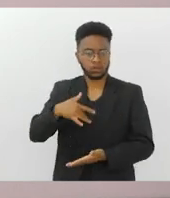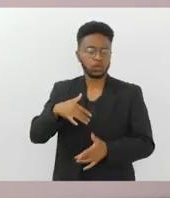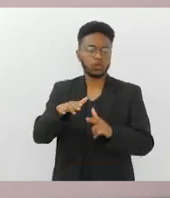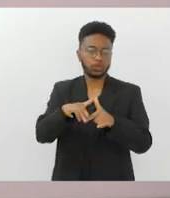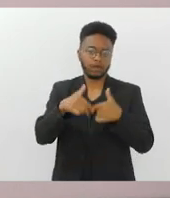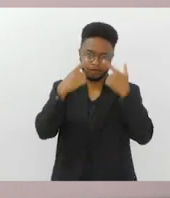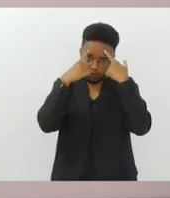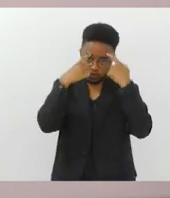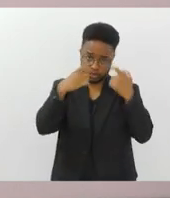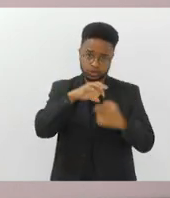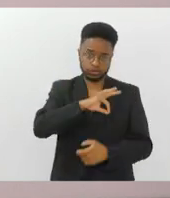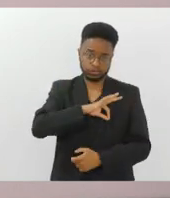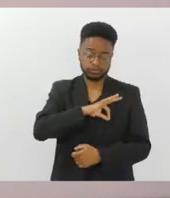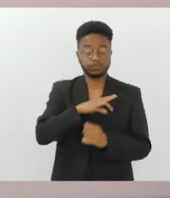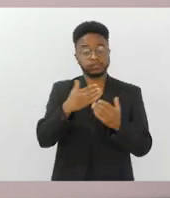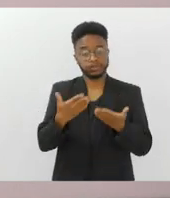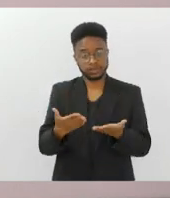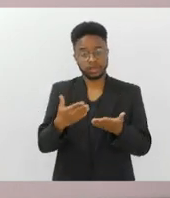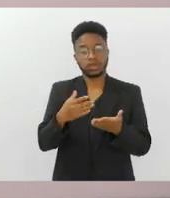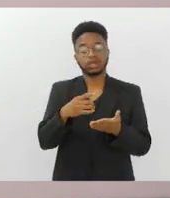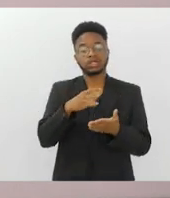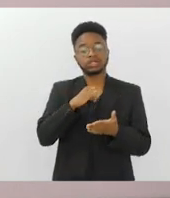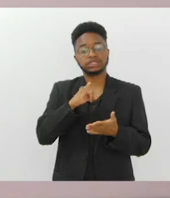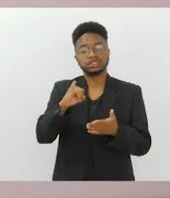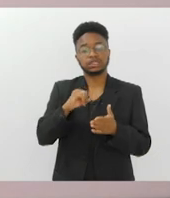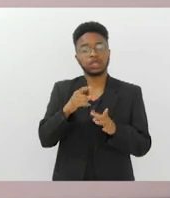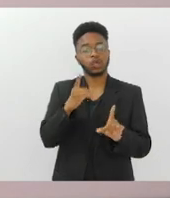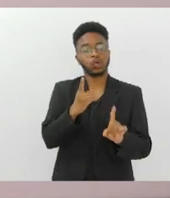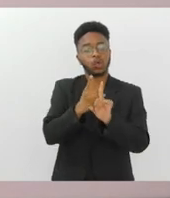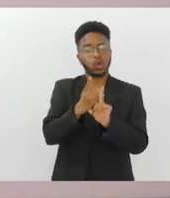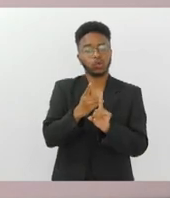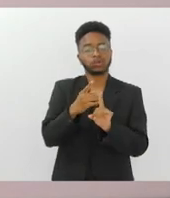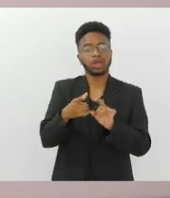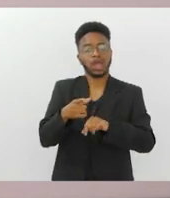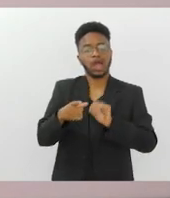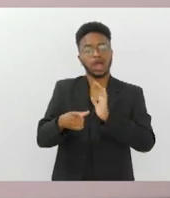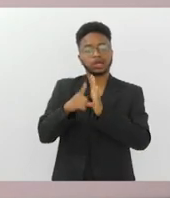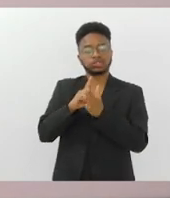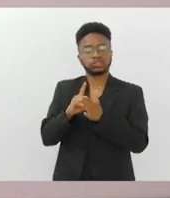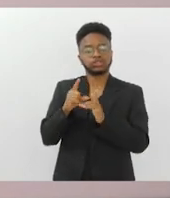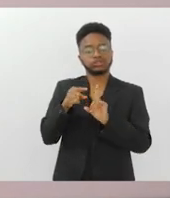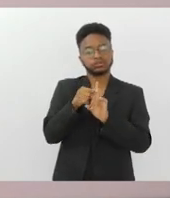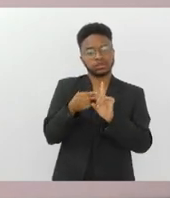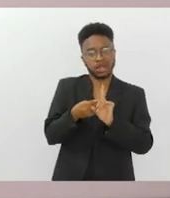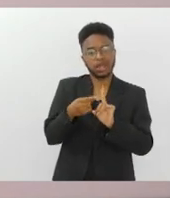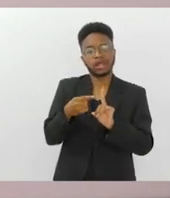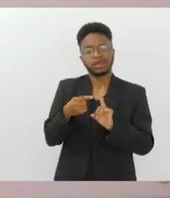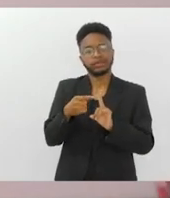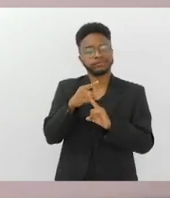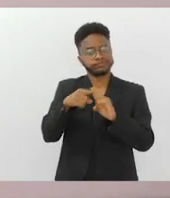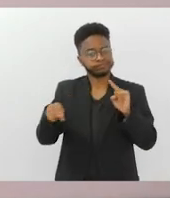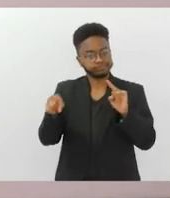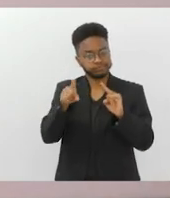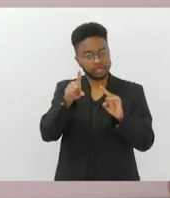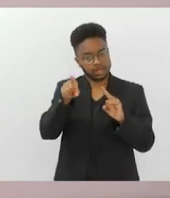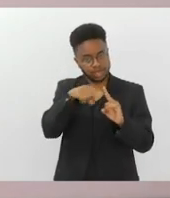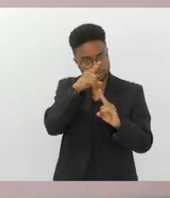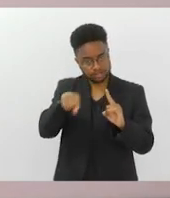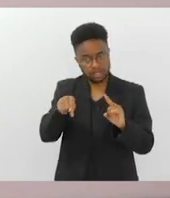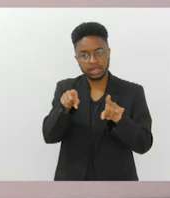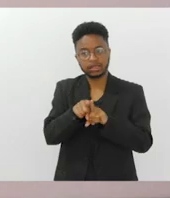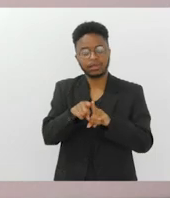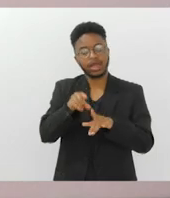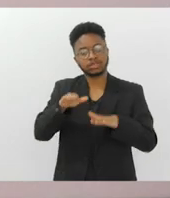isso, consultas de pré-natal são remarcadas, profissionais ficam sobrecarregados e, muitas vezes, a educação perinatal, que